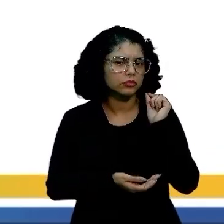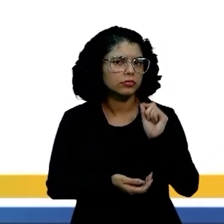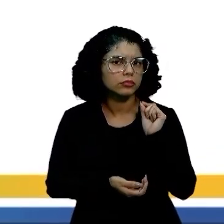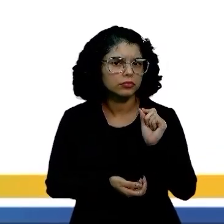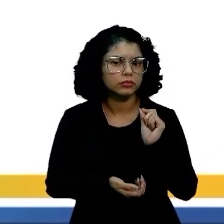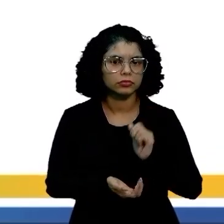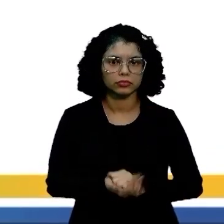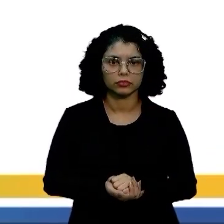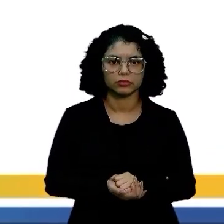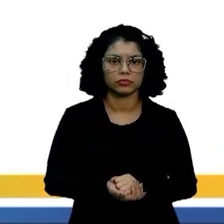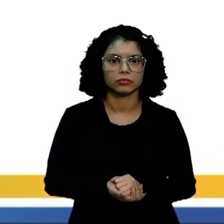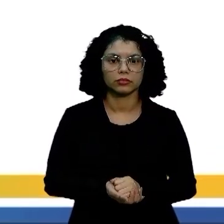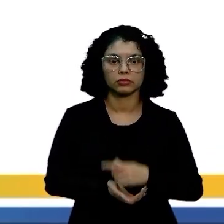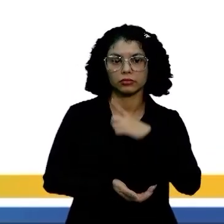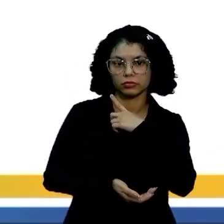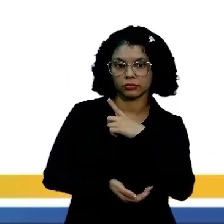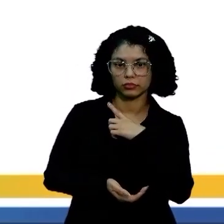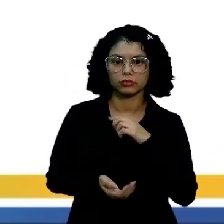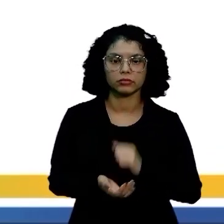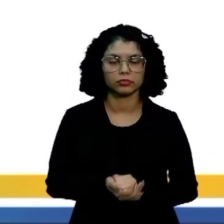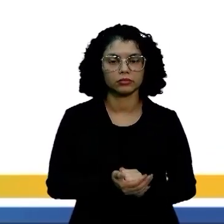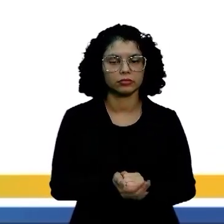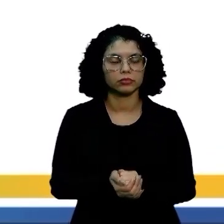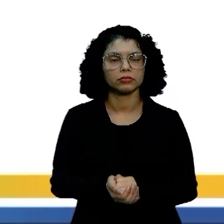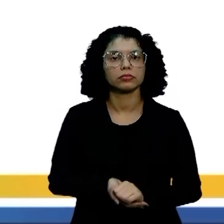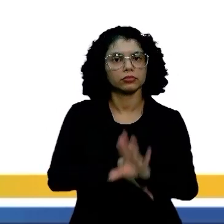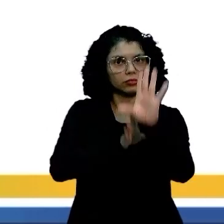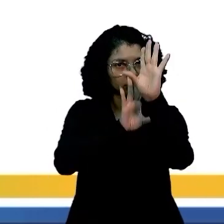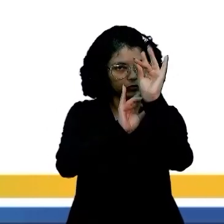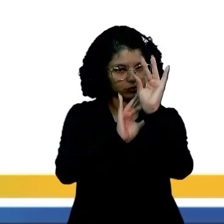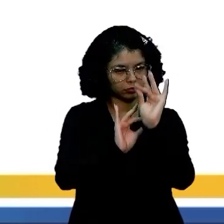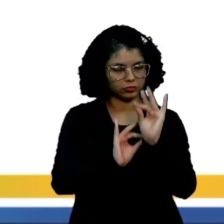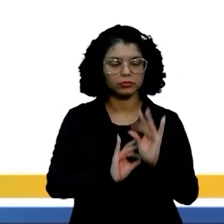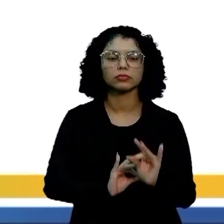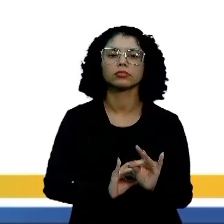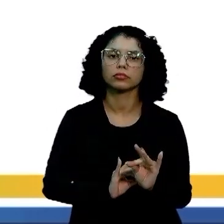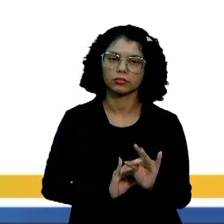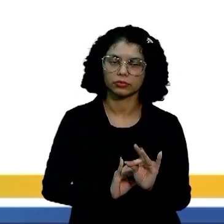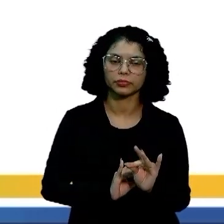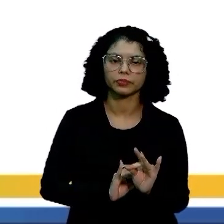observo? Eu tenho, de certa forma, uma